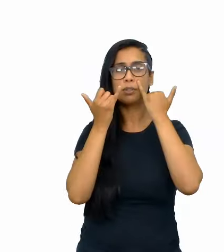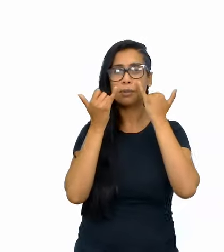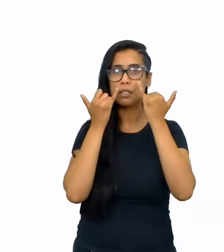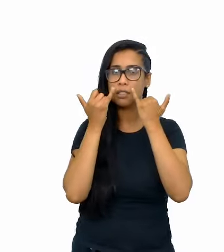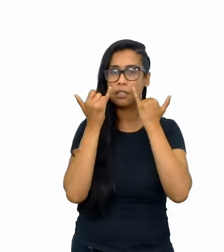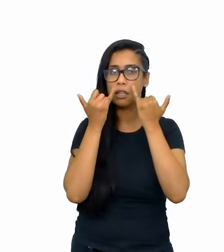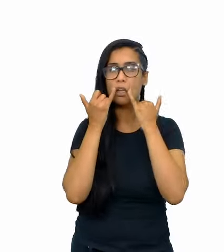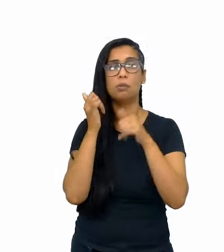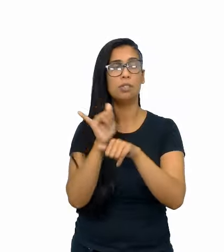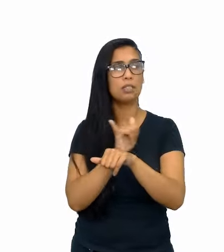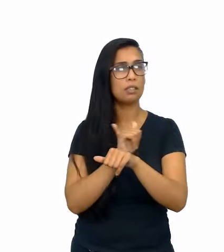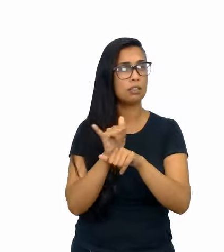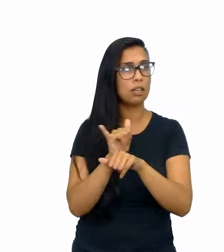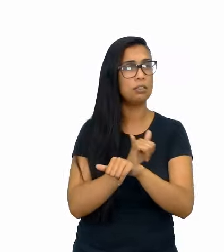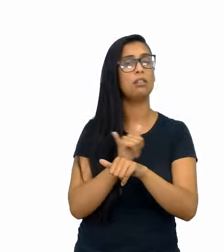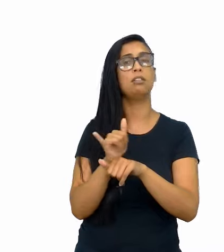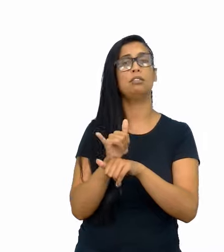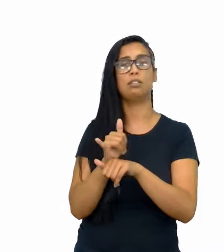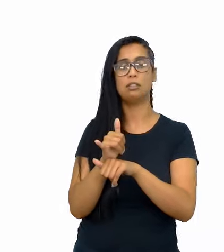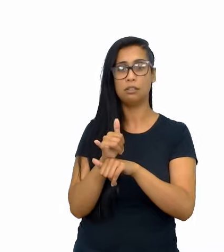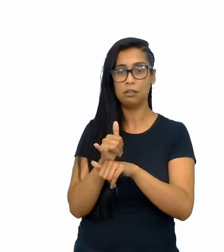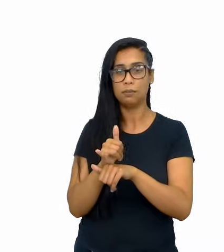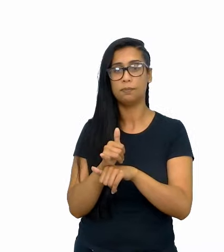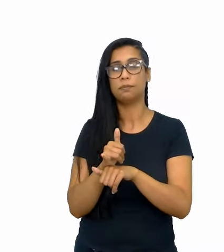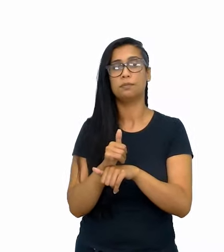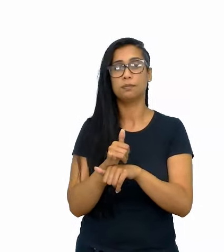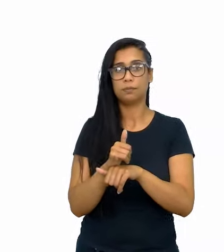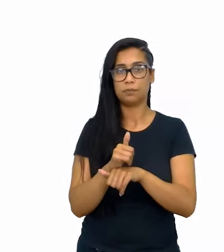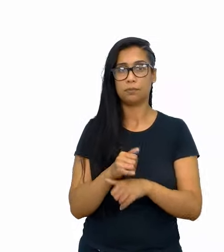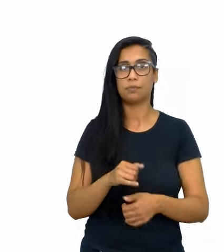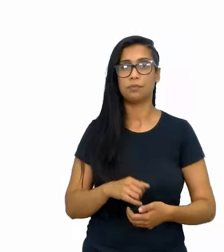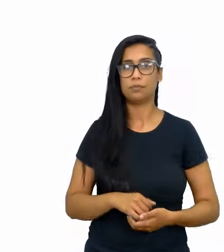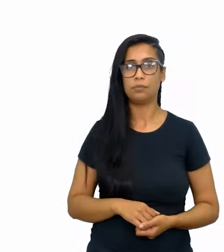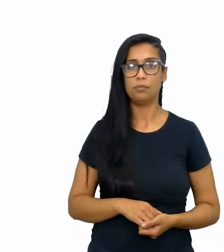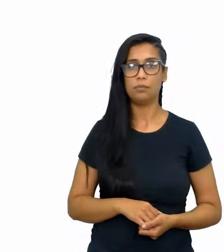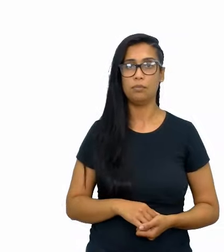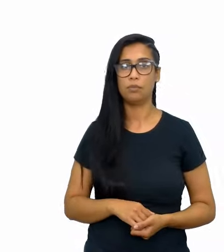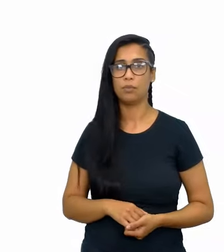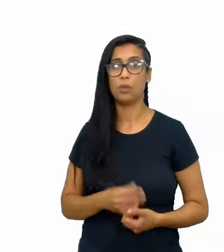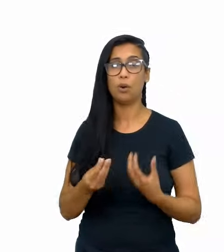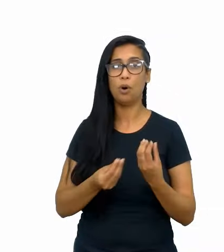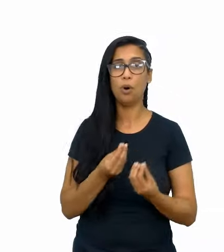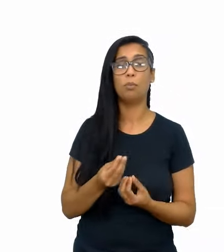estar presentes, se eles vão iniciar o texto com o eu ou com o sou,